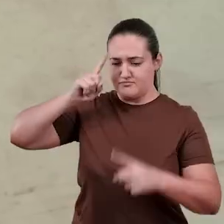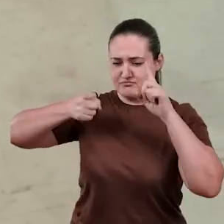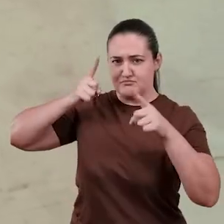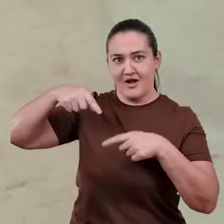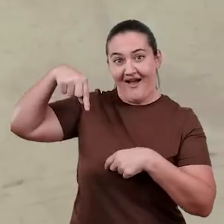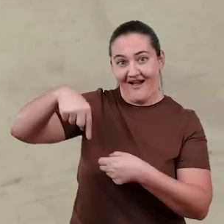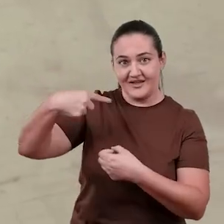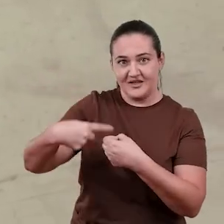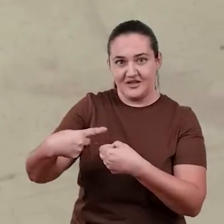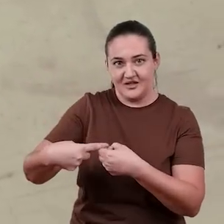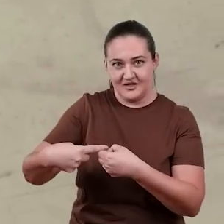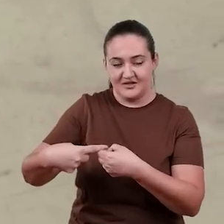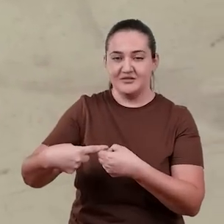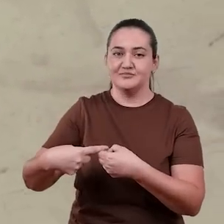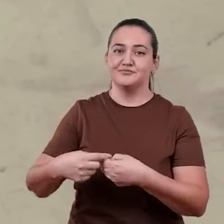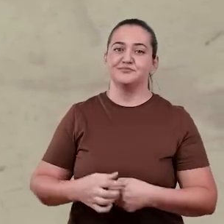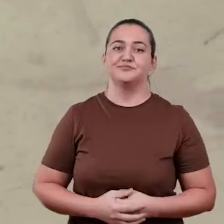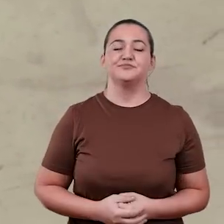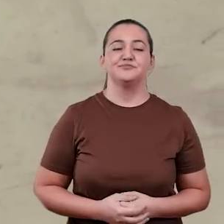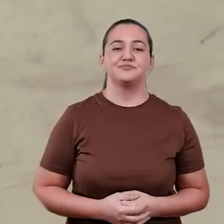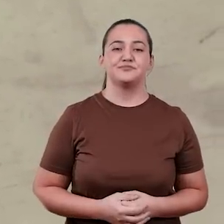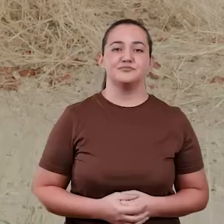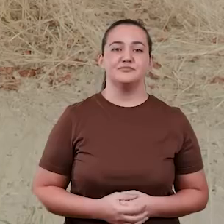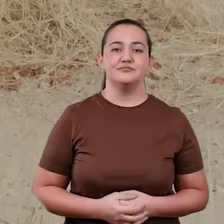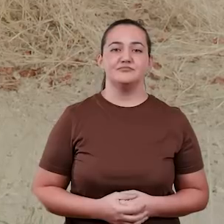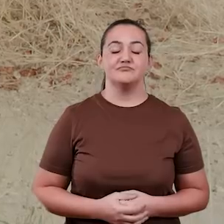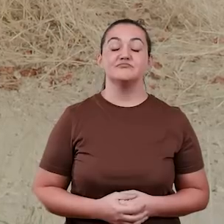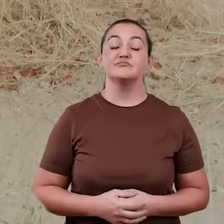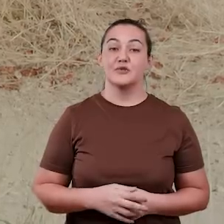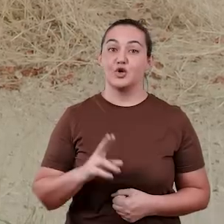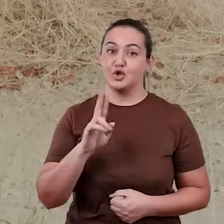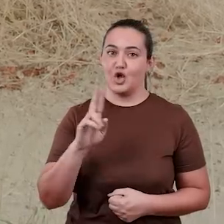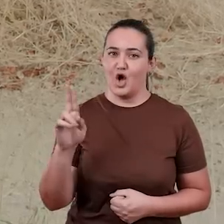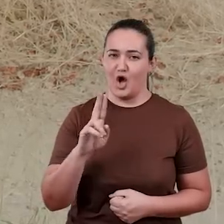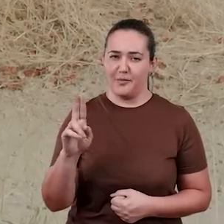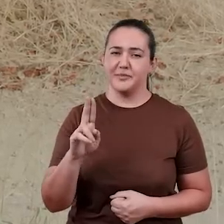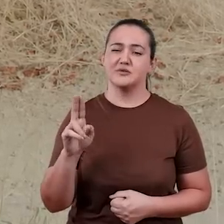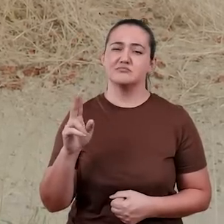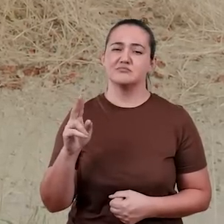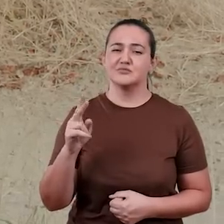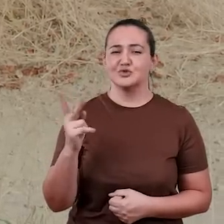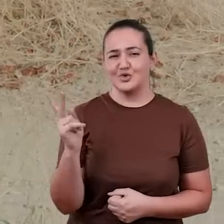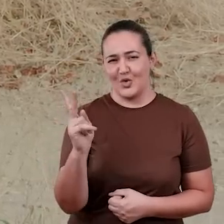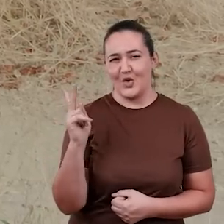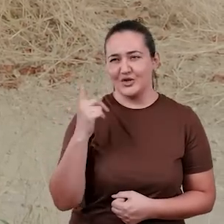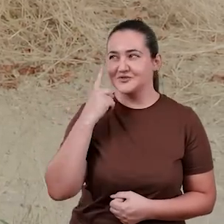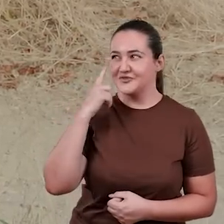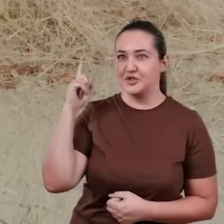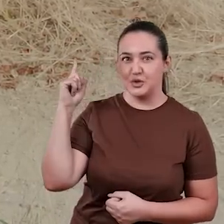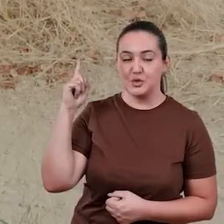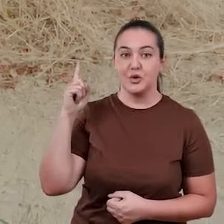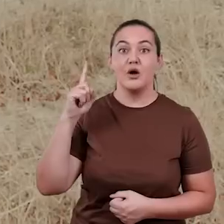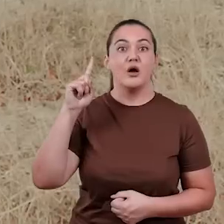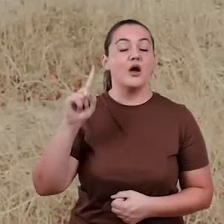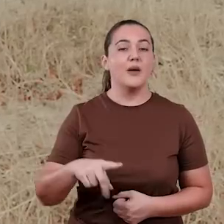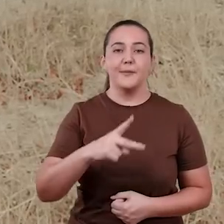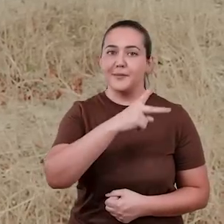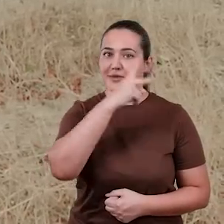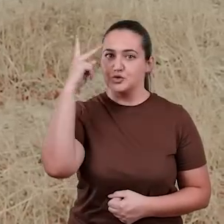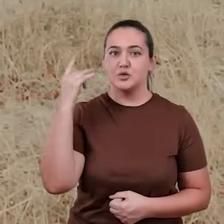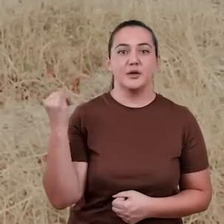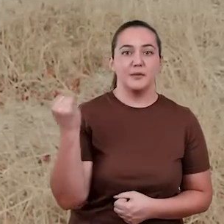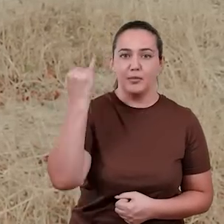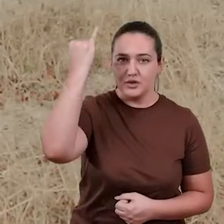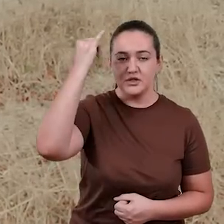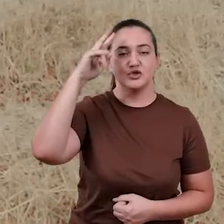de Cesareia, que eu mencionei, também era dessa cidade. Esses 2 nomes, aliás, são figuras proeminentes na história